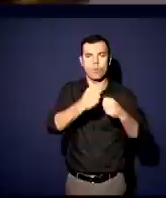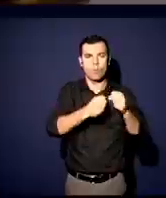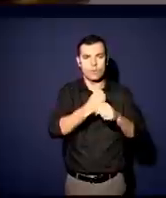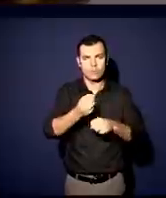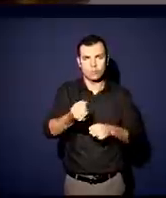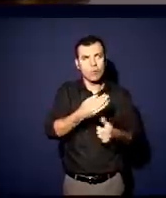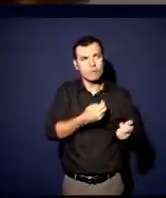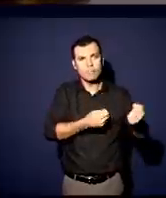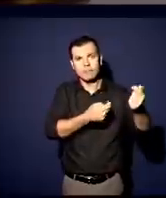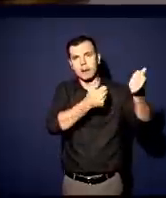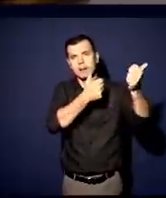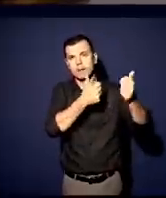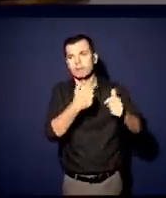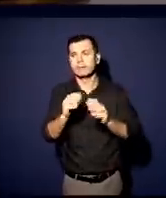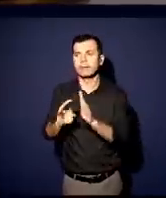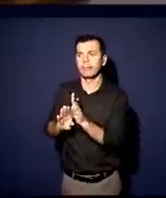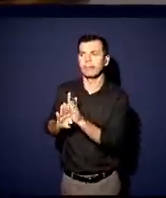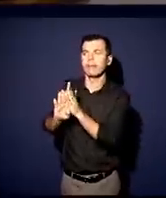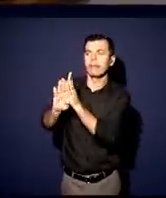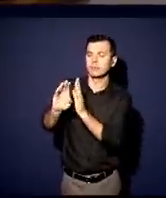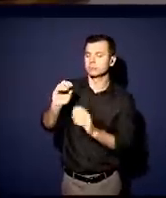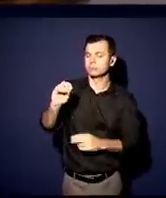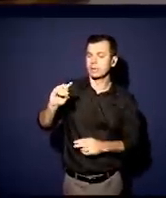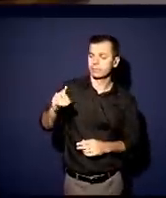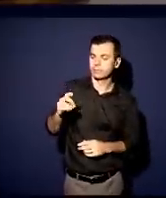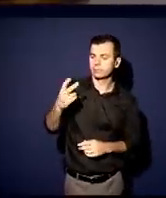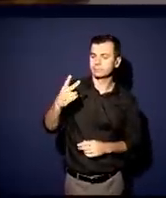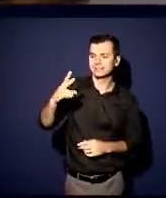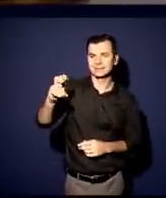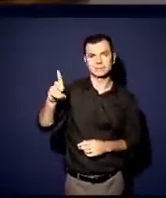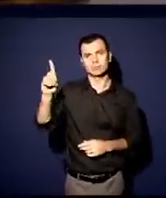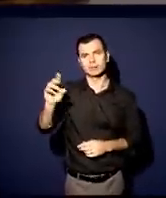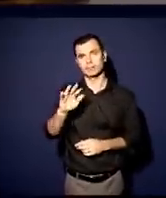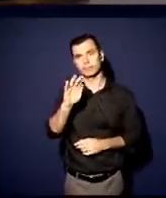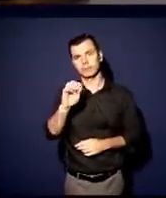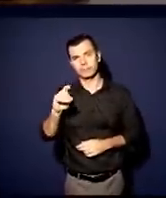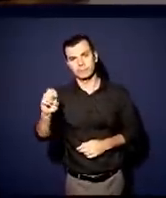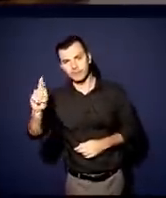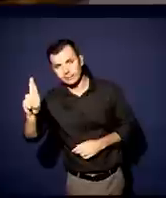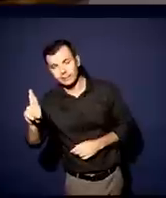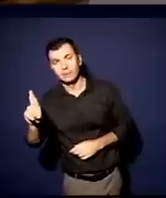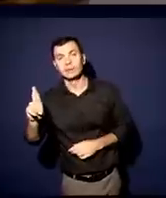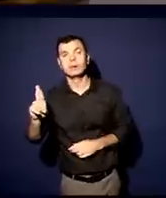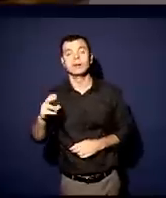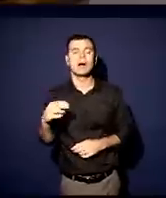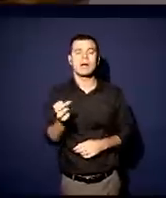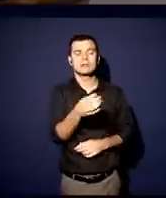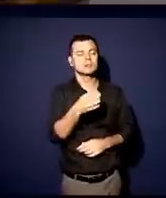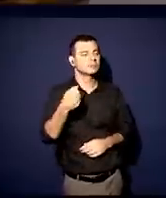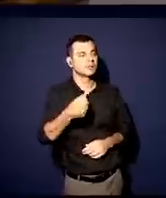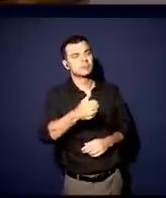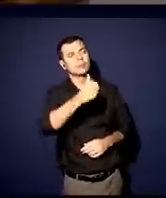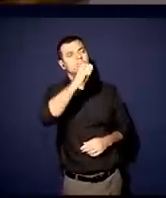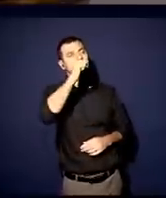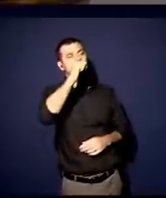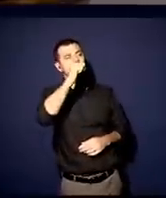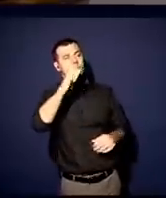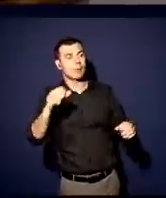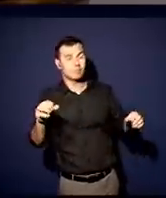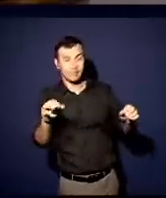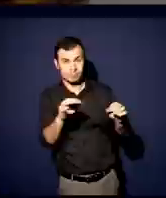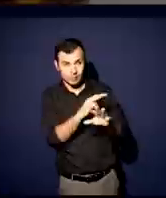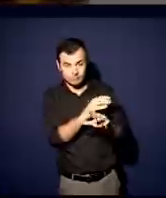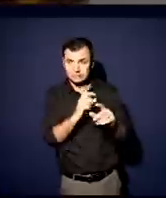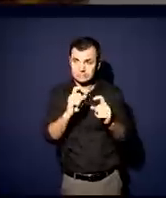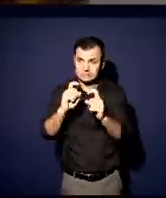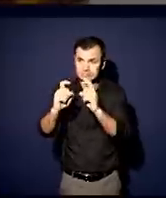quantas altas de 0,25 iam ter do Fed ao longo de 2022. E a gente terminou a cerveja concluindo que iam ter em todas as reuniões.